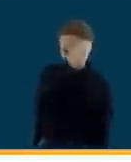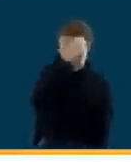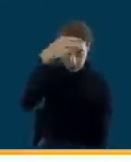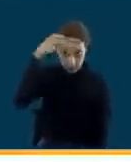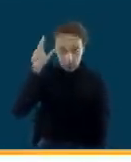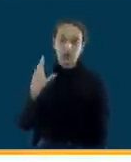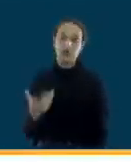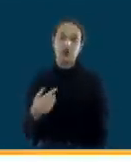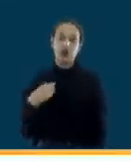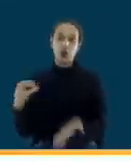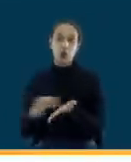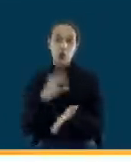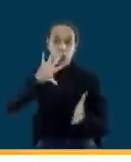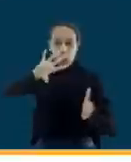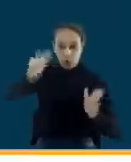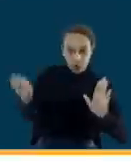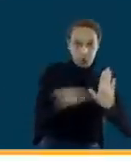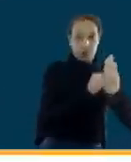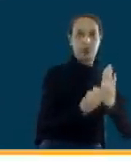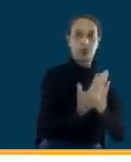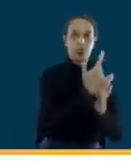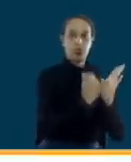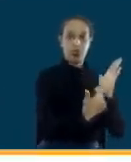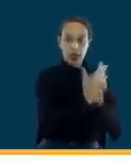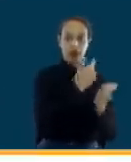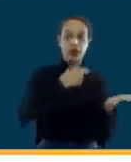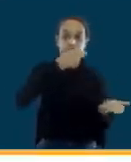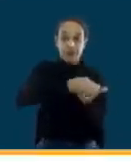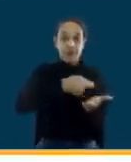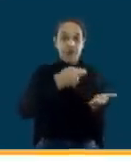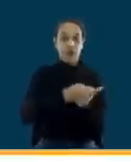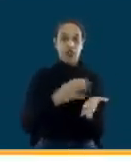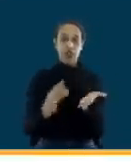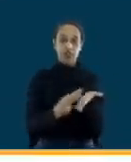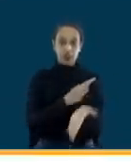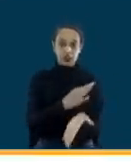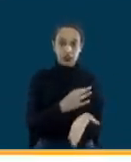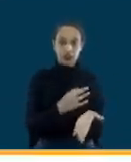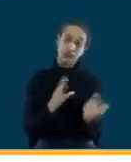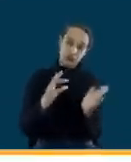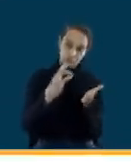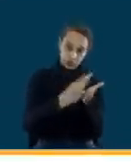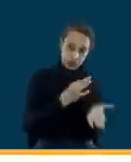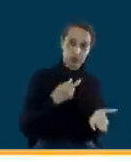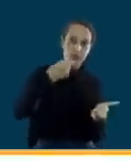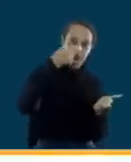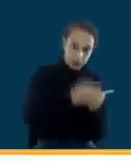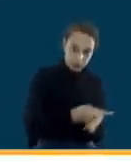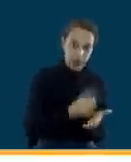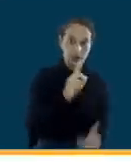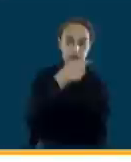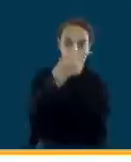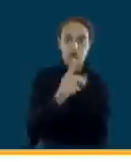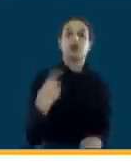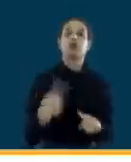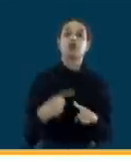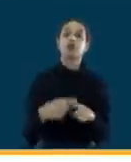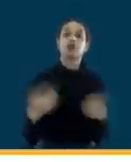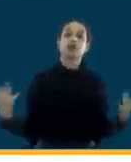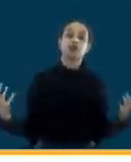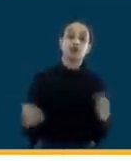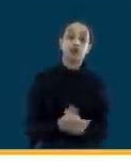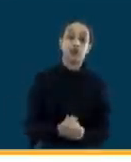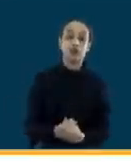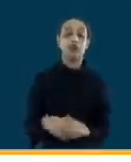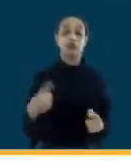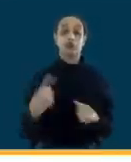espaços, a sua validação, cadastramento e validação posterior dos espaços. Por quê, Santinho? Porque ficou pactuado